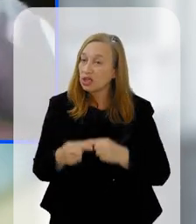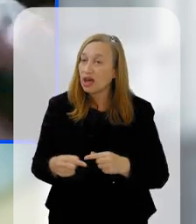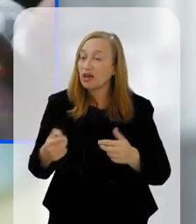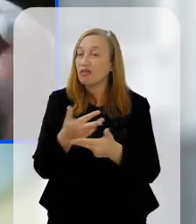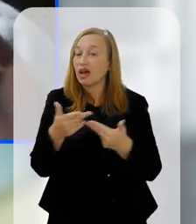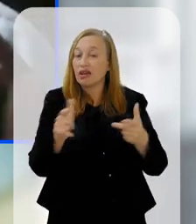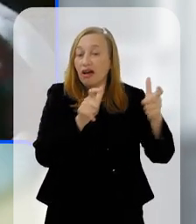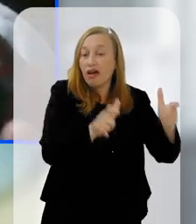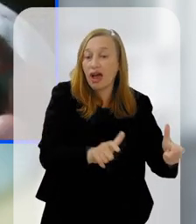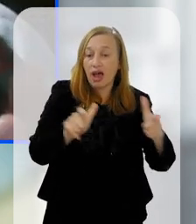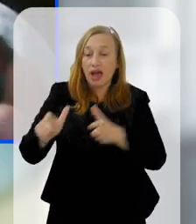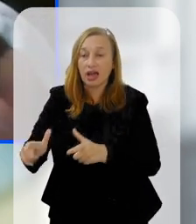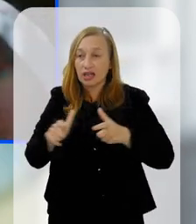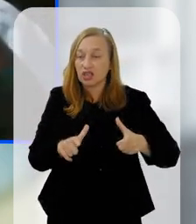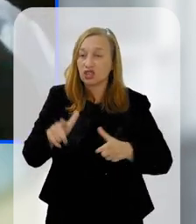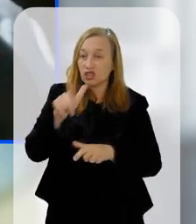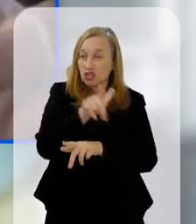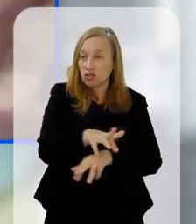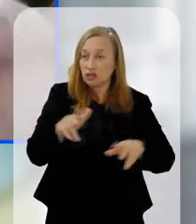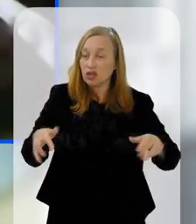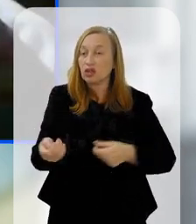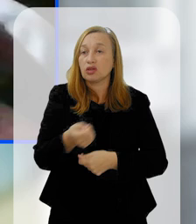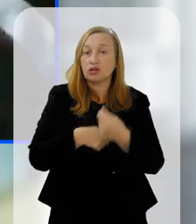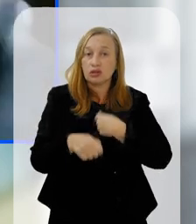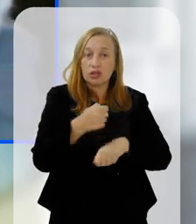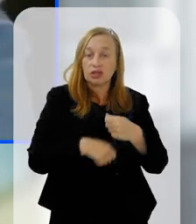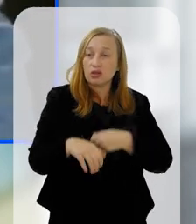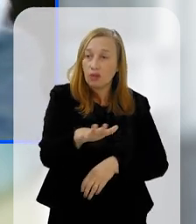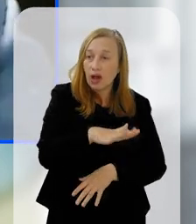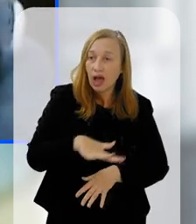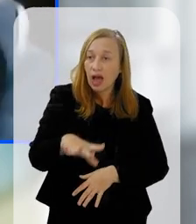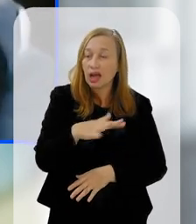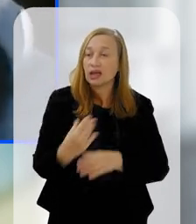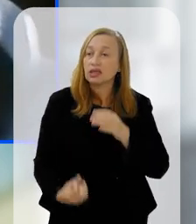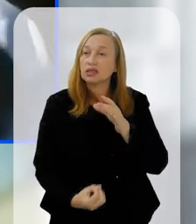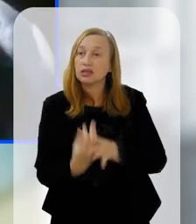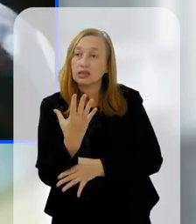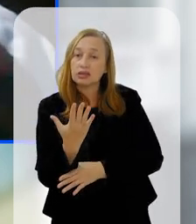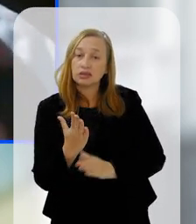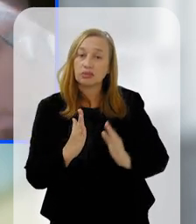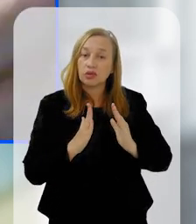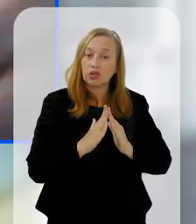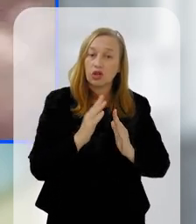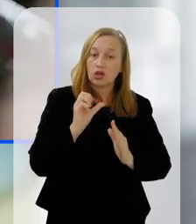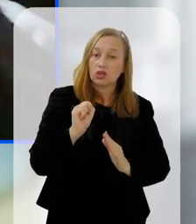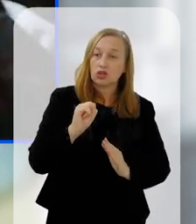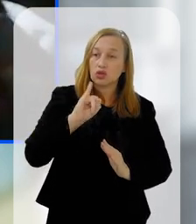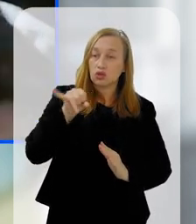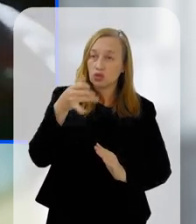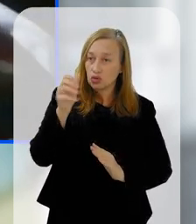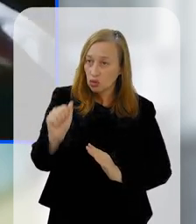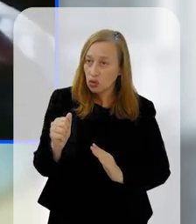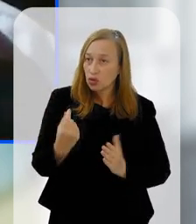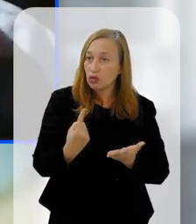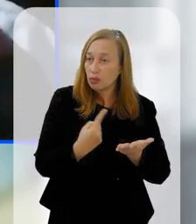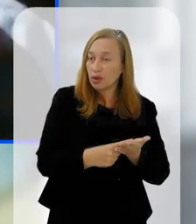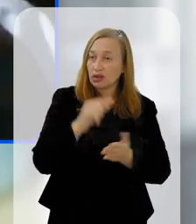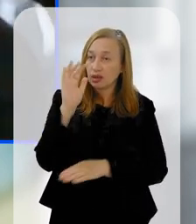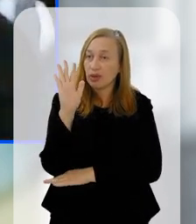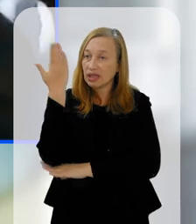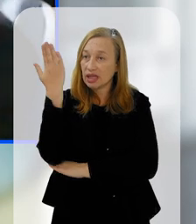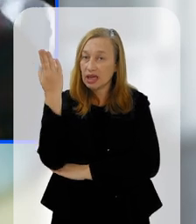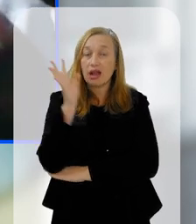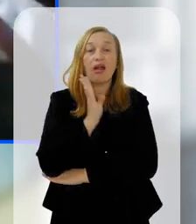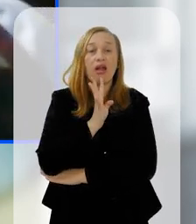combinar várias esferas diferentes. Nós negociamos com os setores produtivos a moratória da soja,